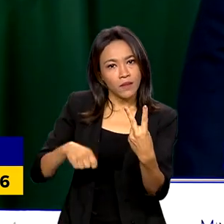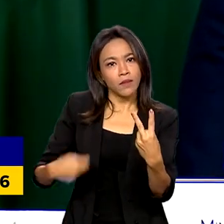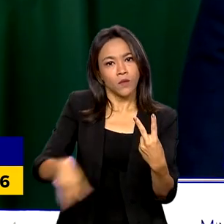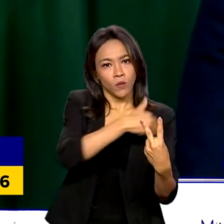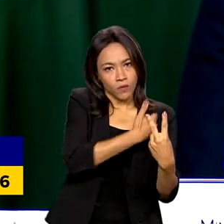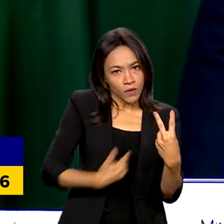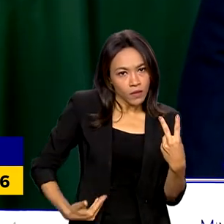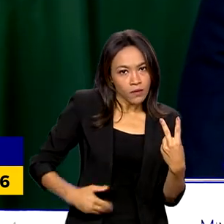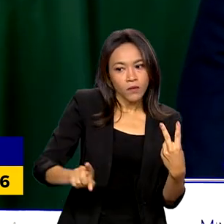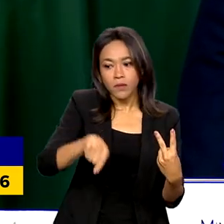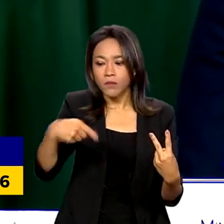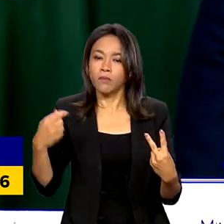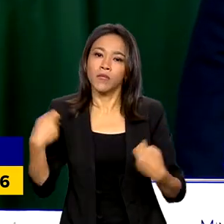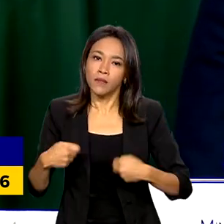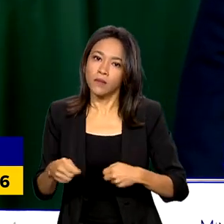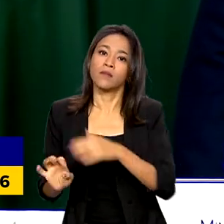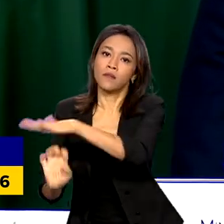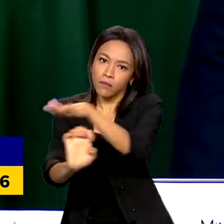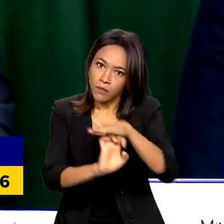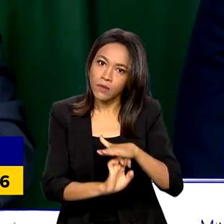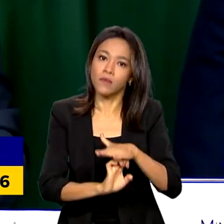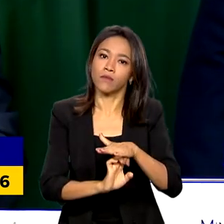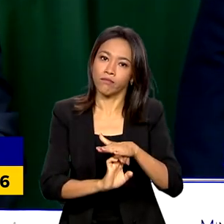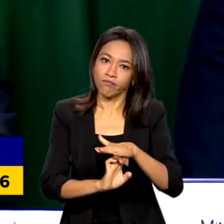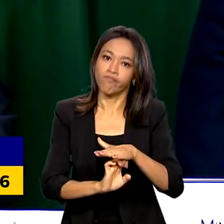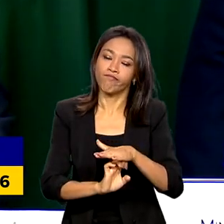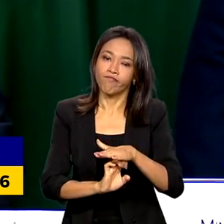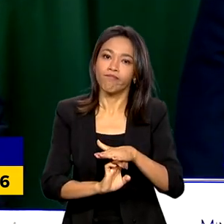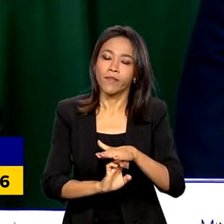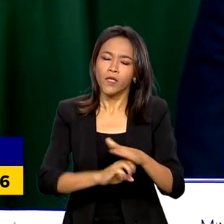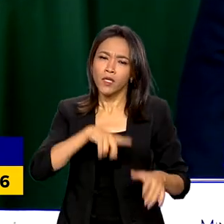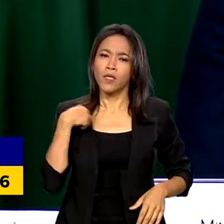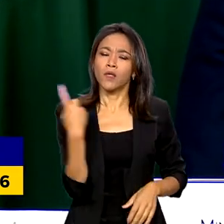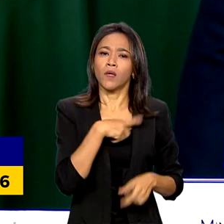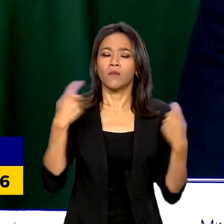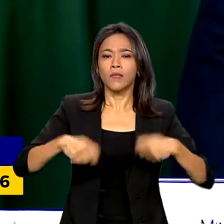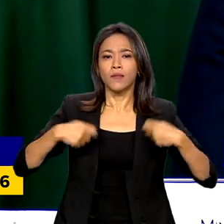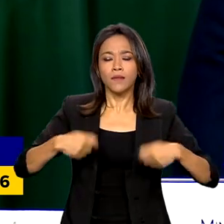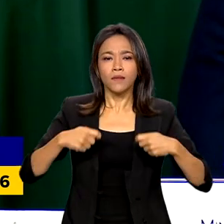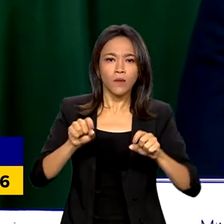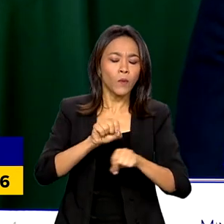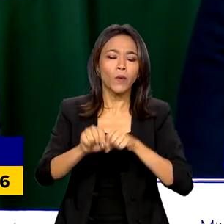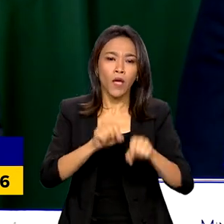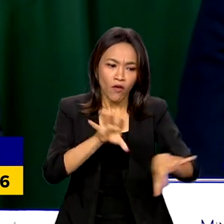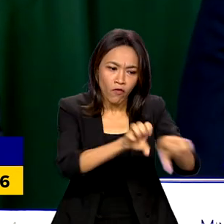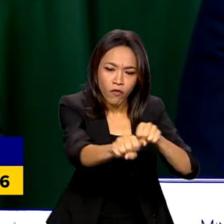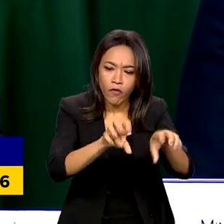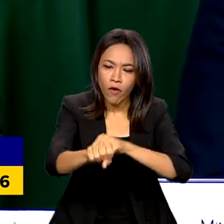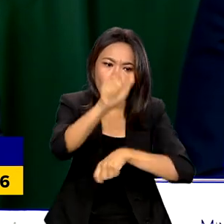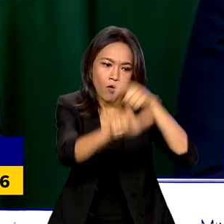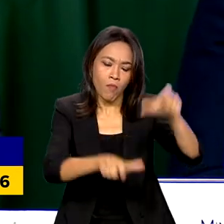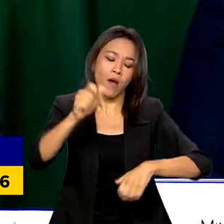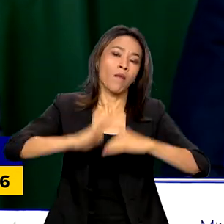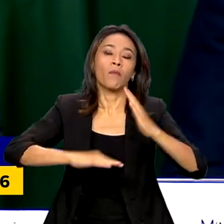e precisa do setor privado. E muito mais, a gente precisa de formar profissionais mais